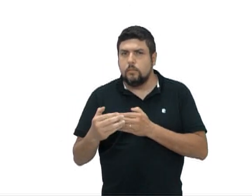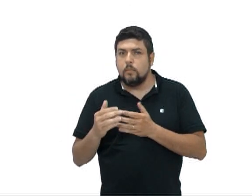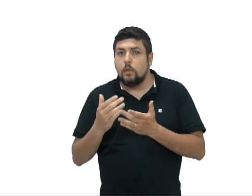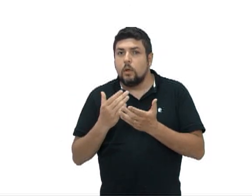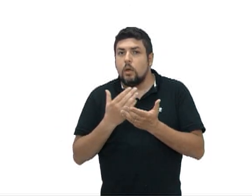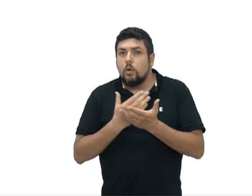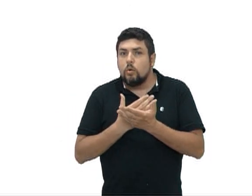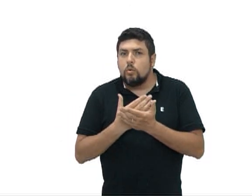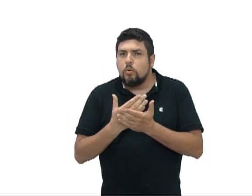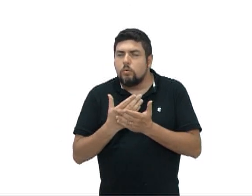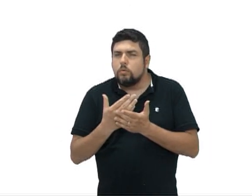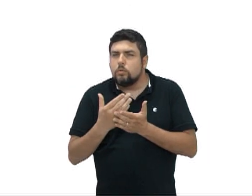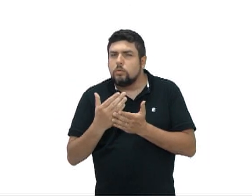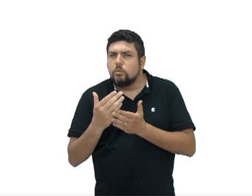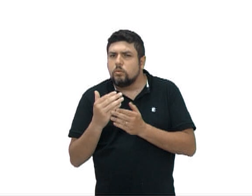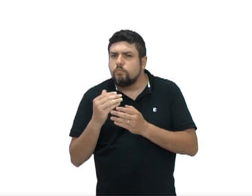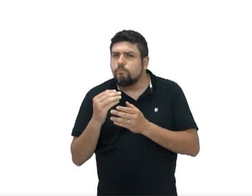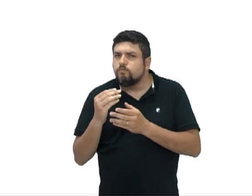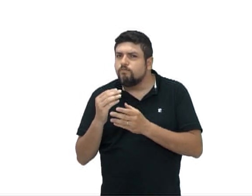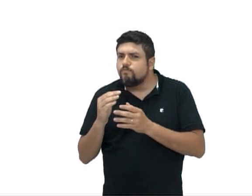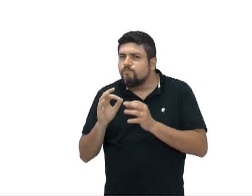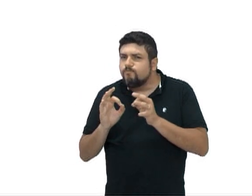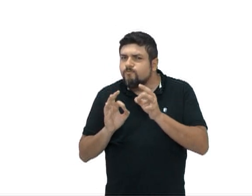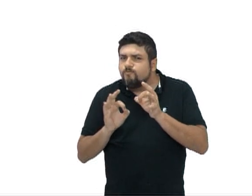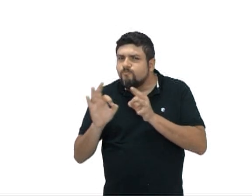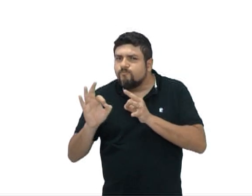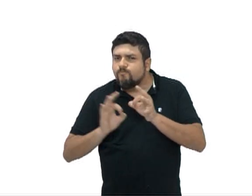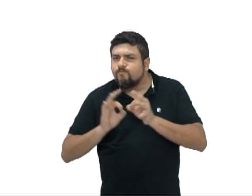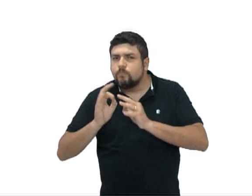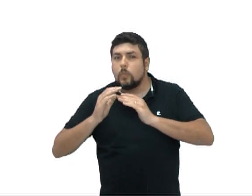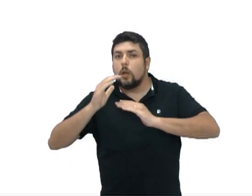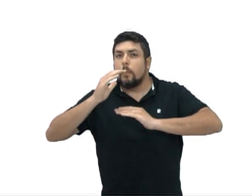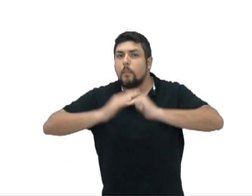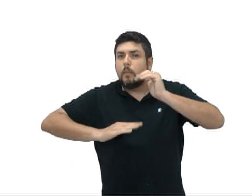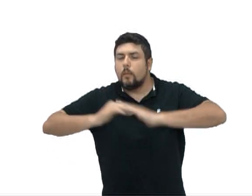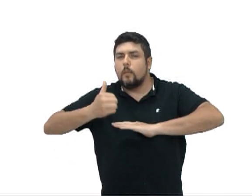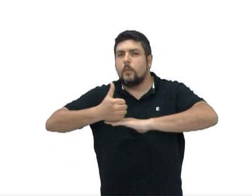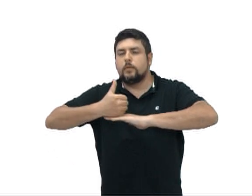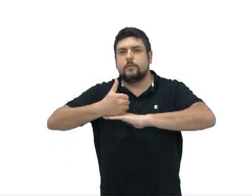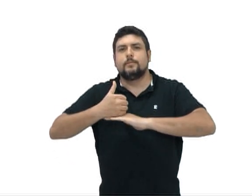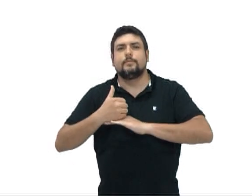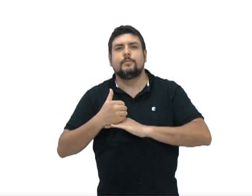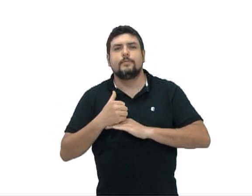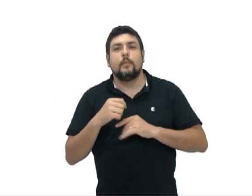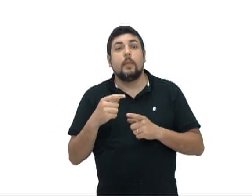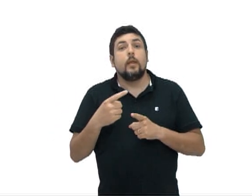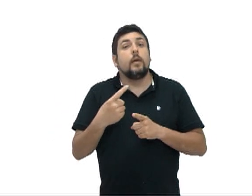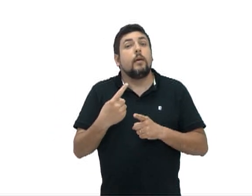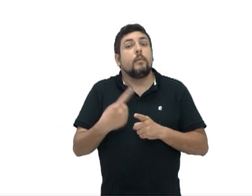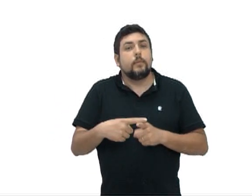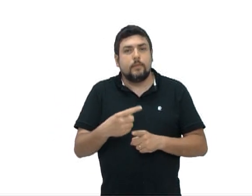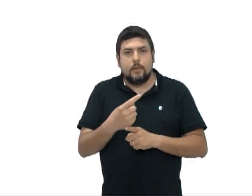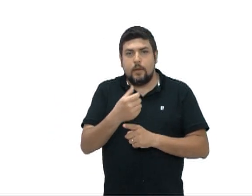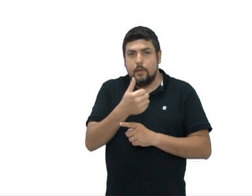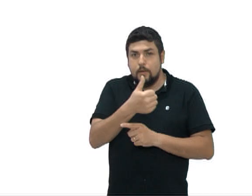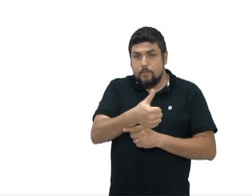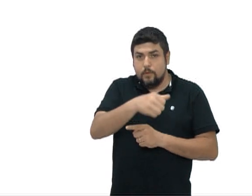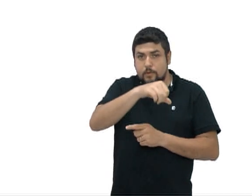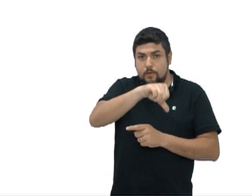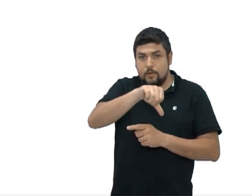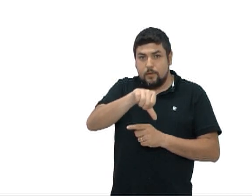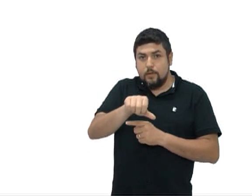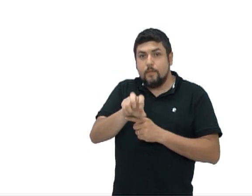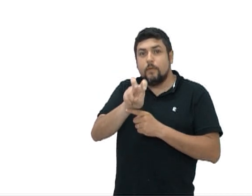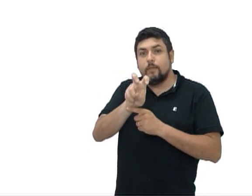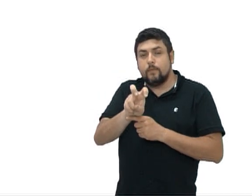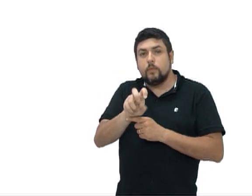profissionalismo. Tá? Por que isso surgiu? Porque em 1995, a ESPN criou os X Games e começou a limpar a